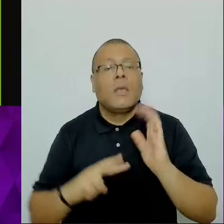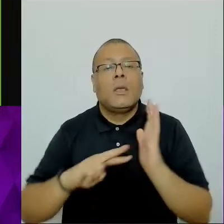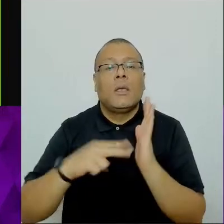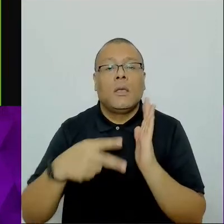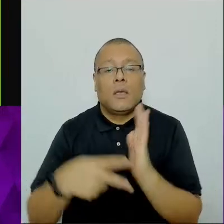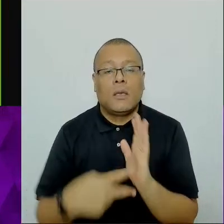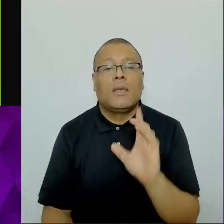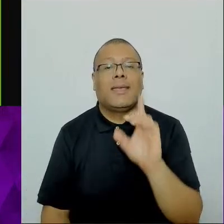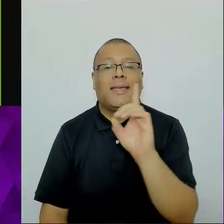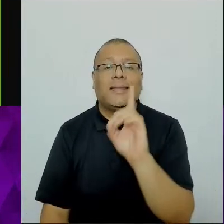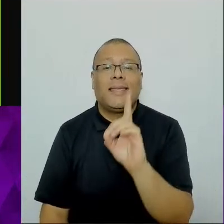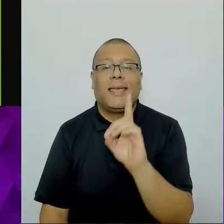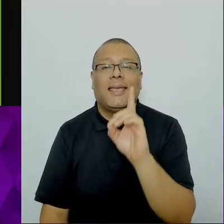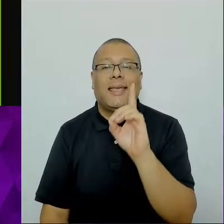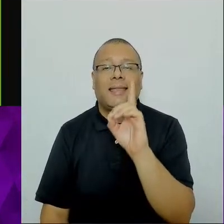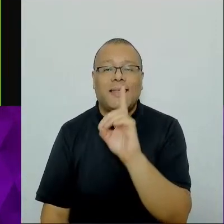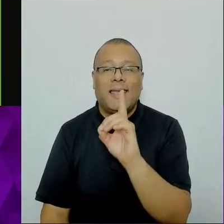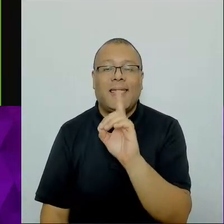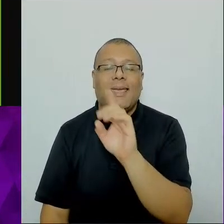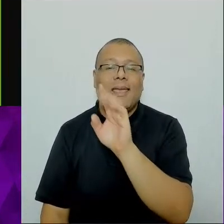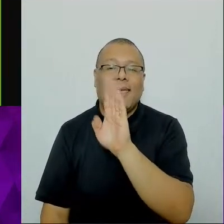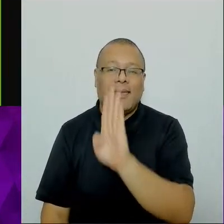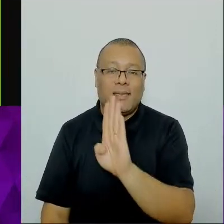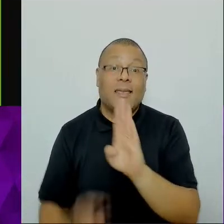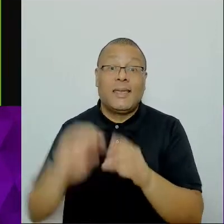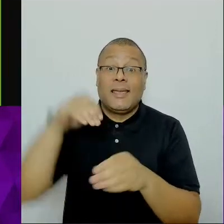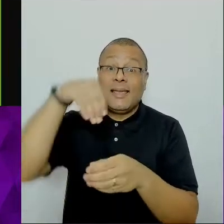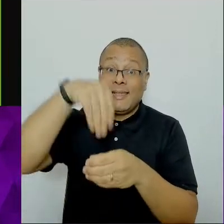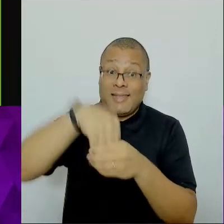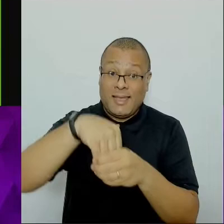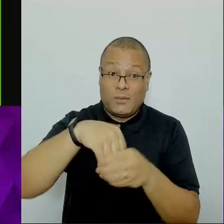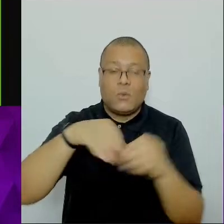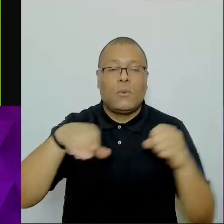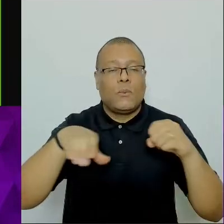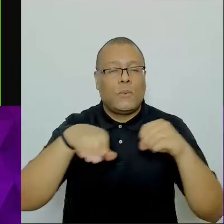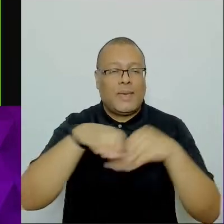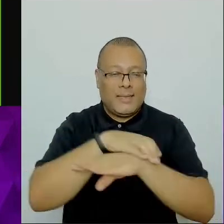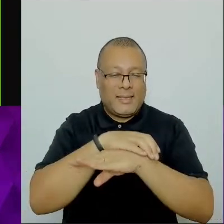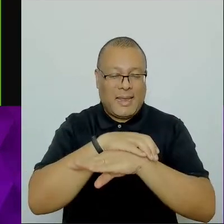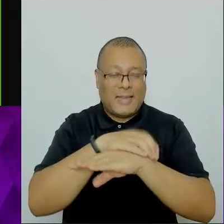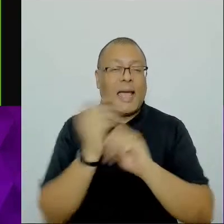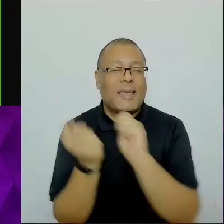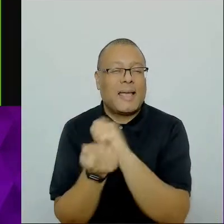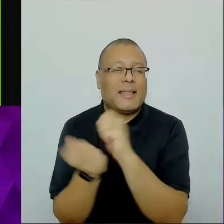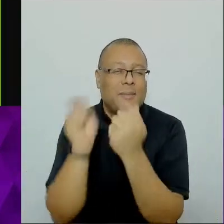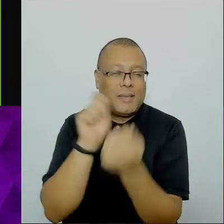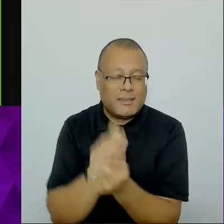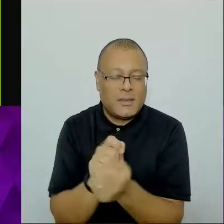DDD, né, dentro da arquitetura hexagonal, que os dois, assim, casam super bem.